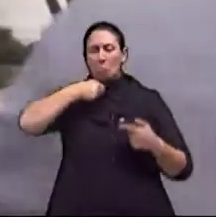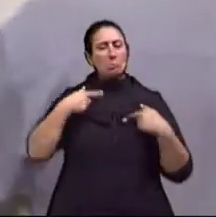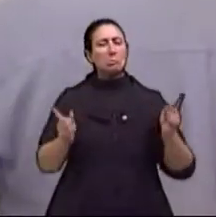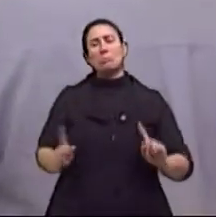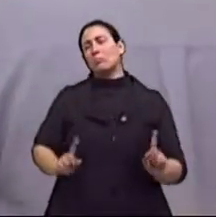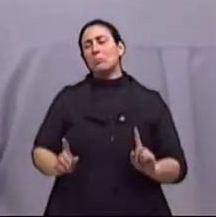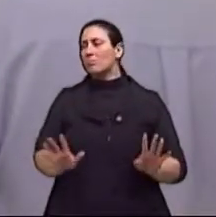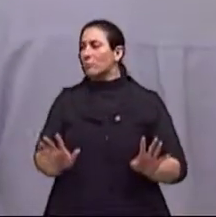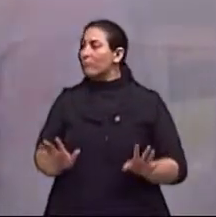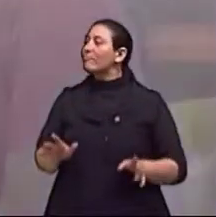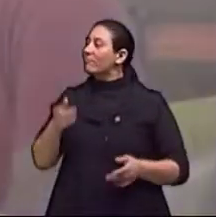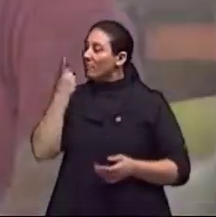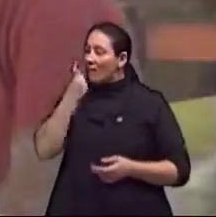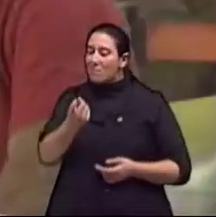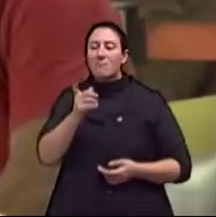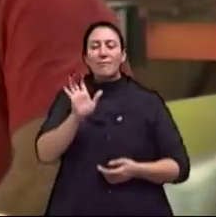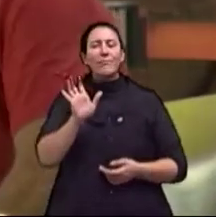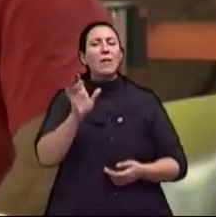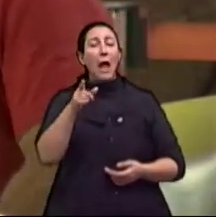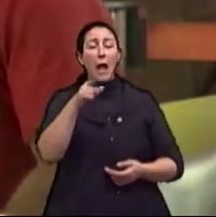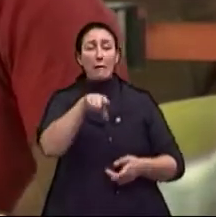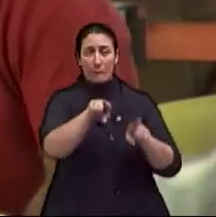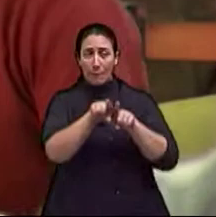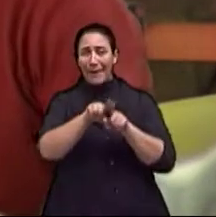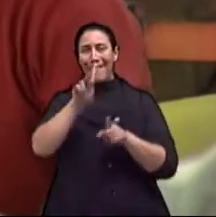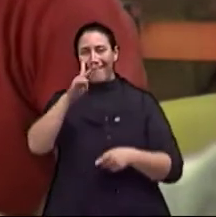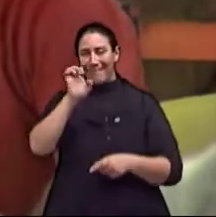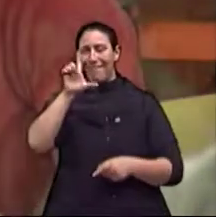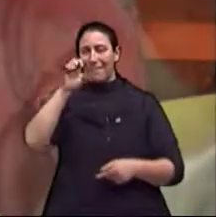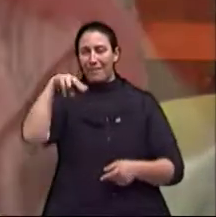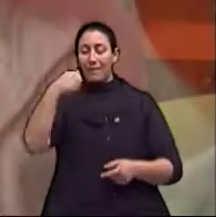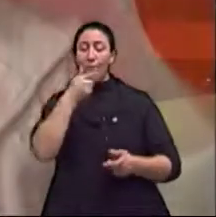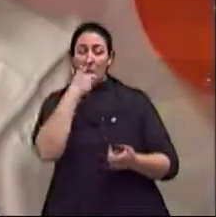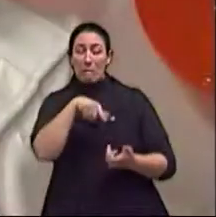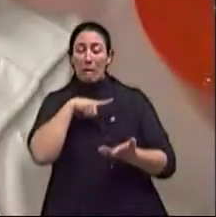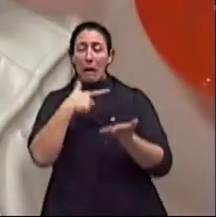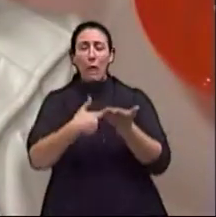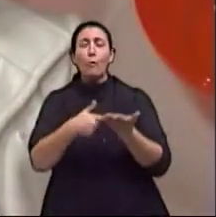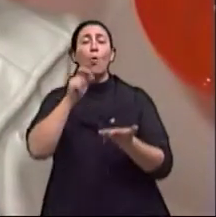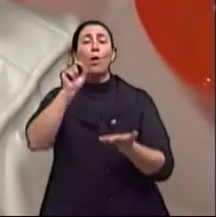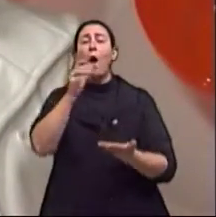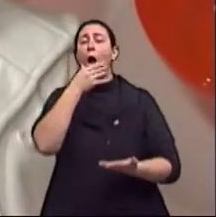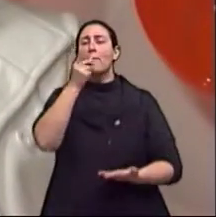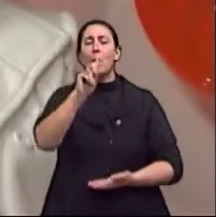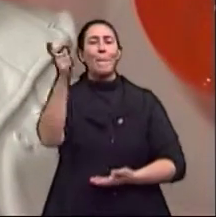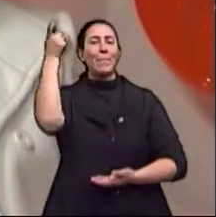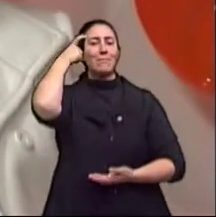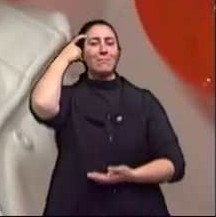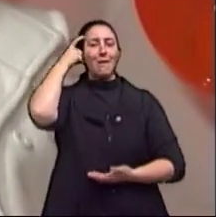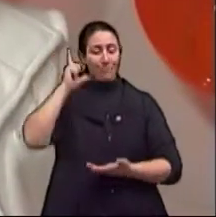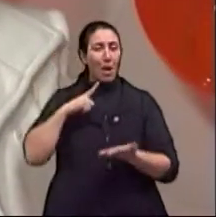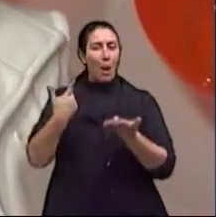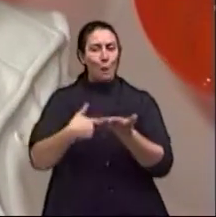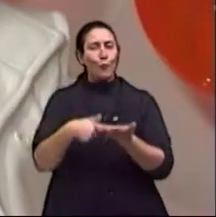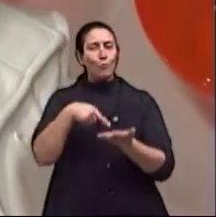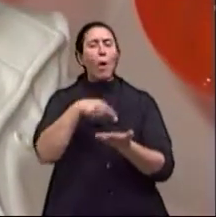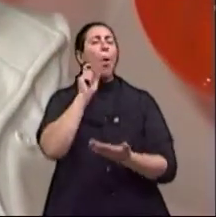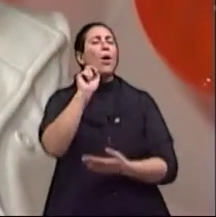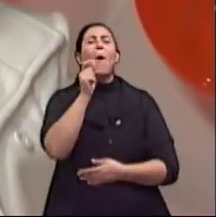entanto que o próximo Li Oi e a gente vai lançar é o que os homens não pensam assim vários